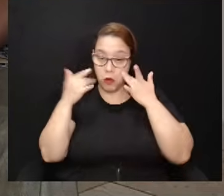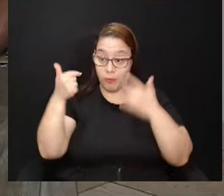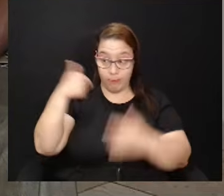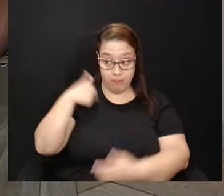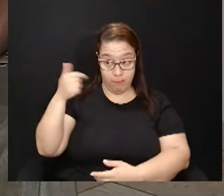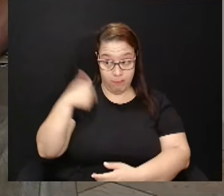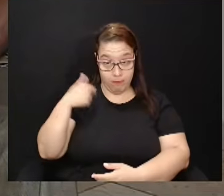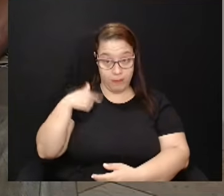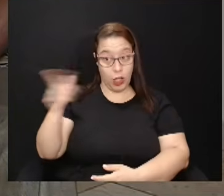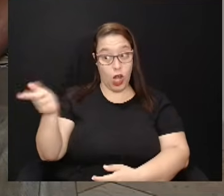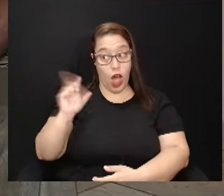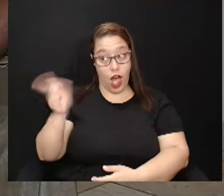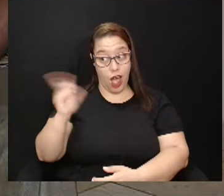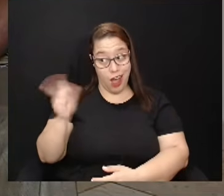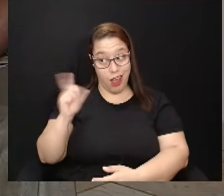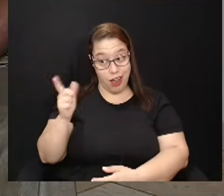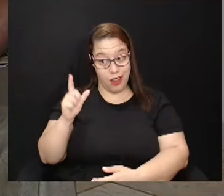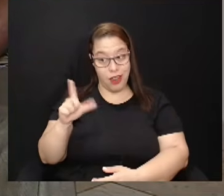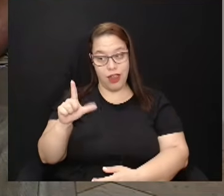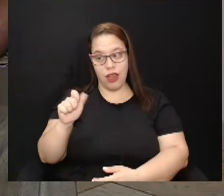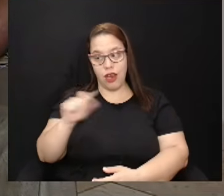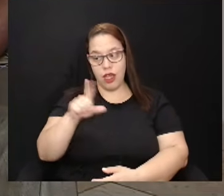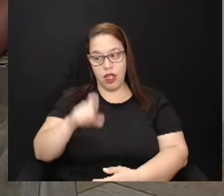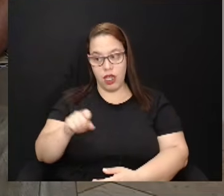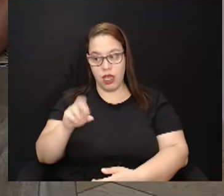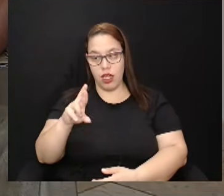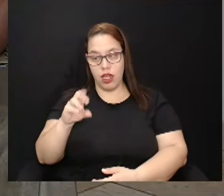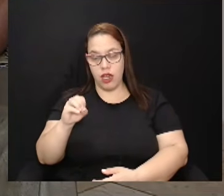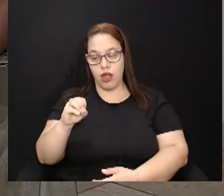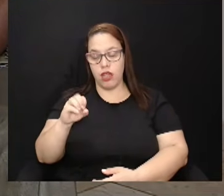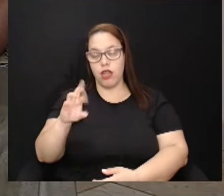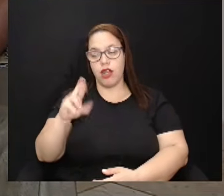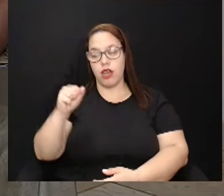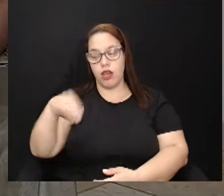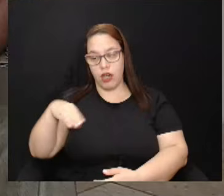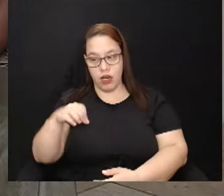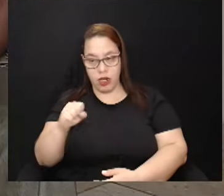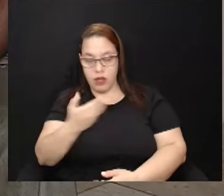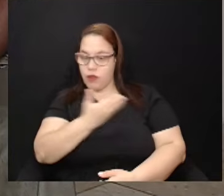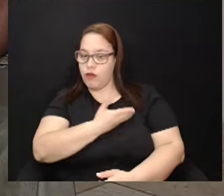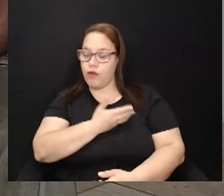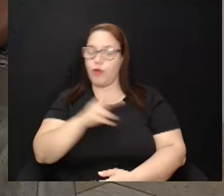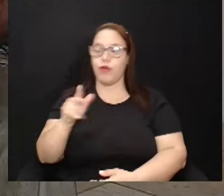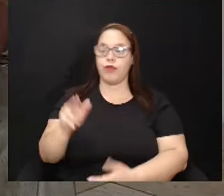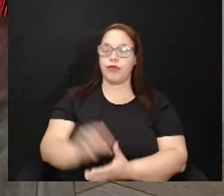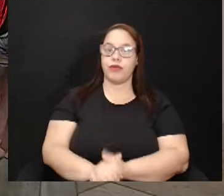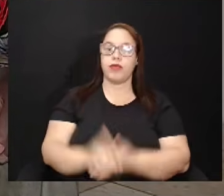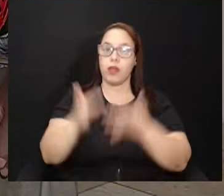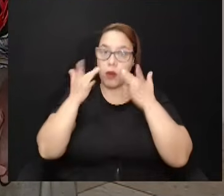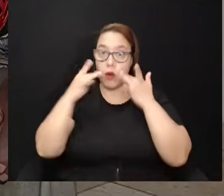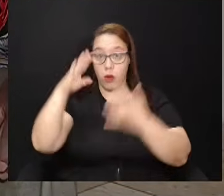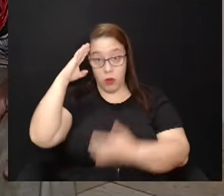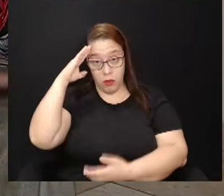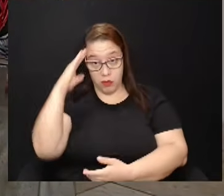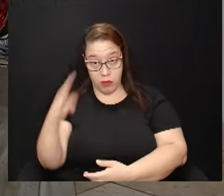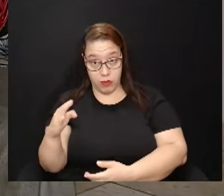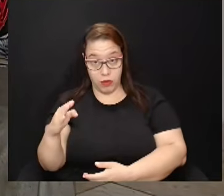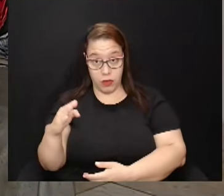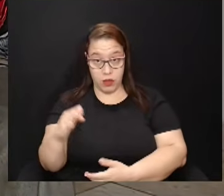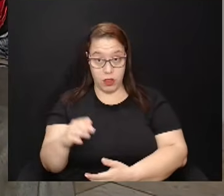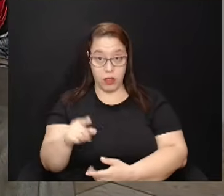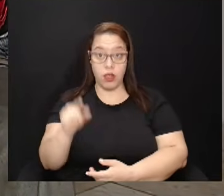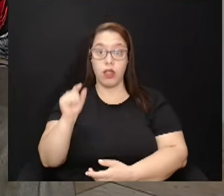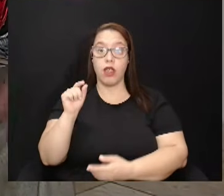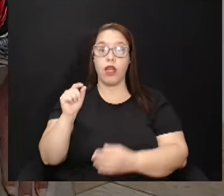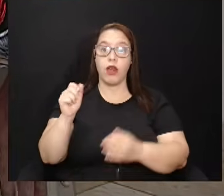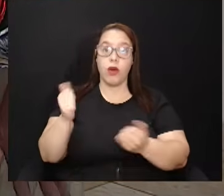o Lázaro Ramos, que é meu amigo, meu irmão, ele é o ator principal. Agora eu faço uma ponta, mas uma